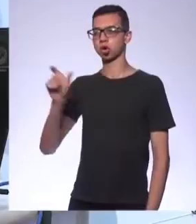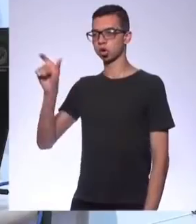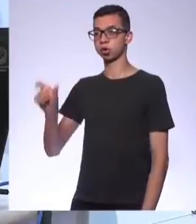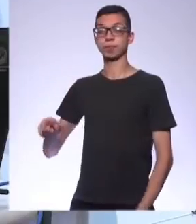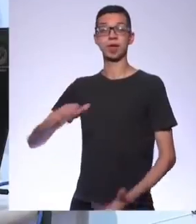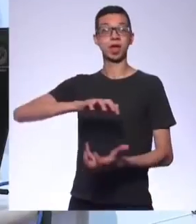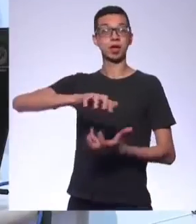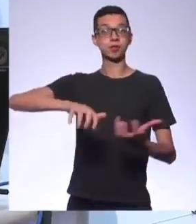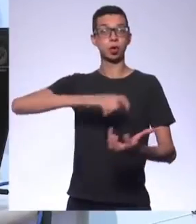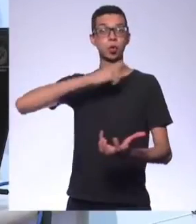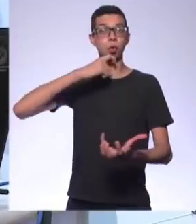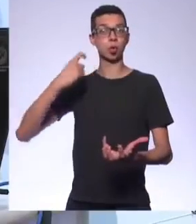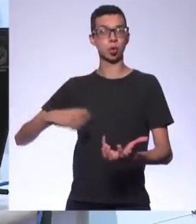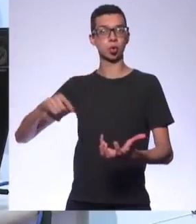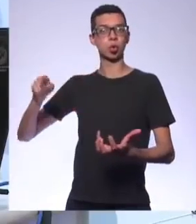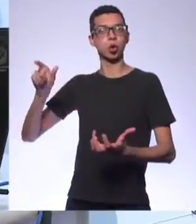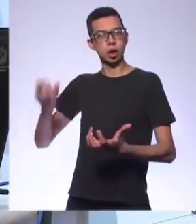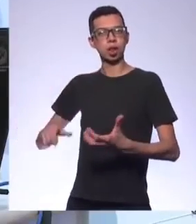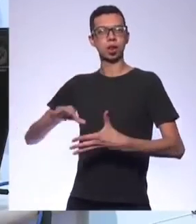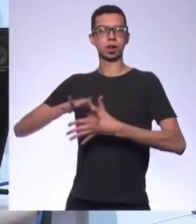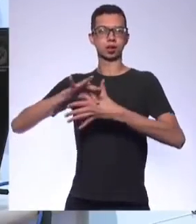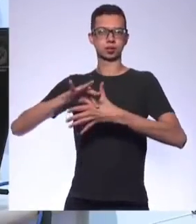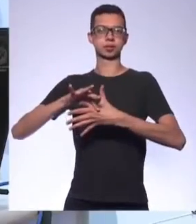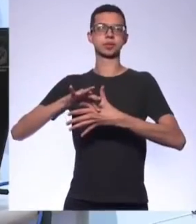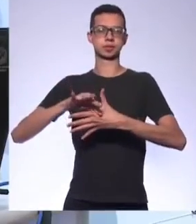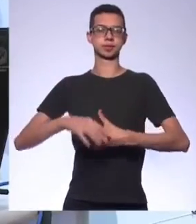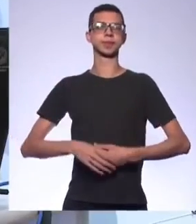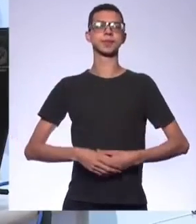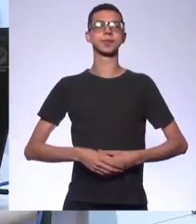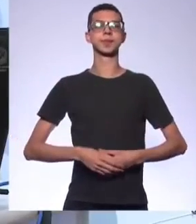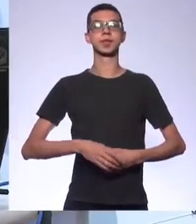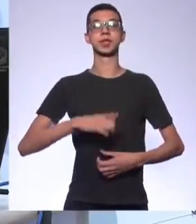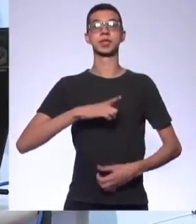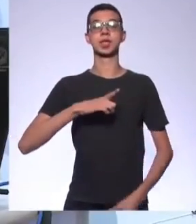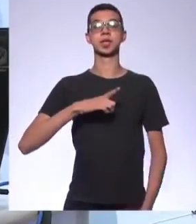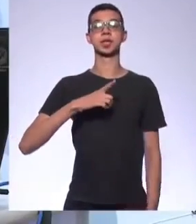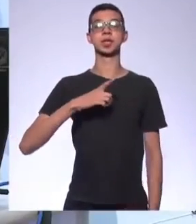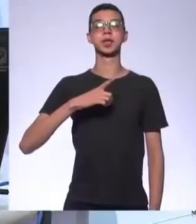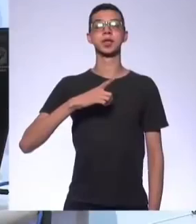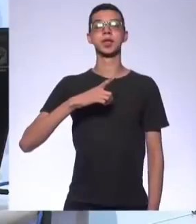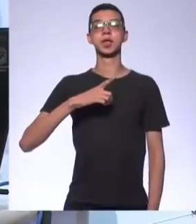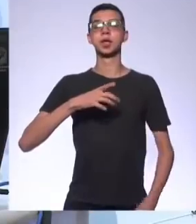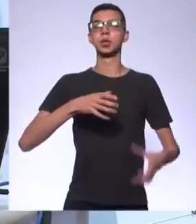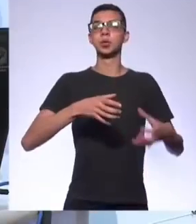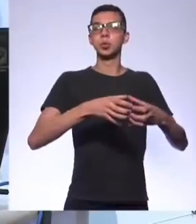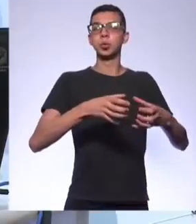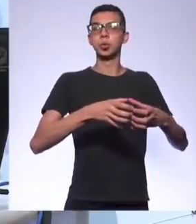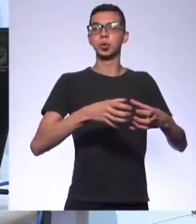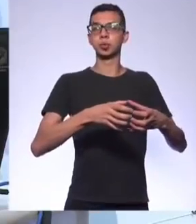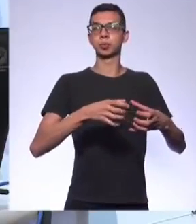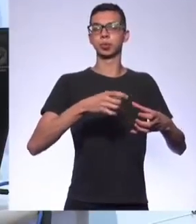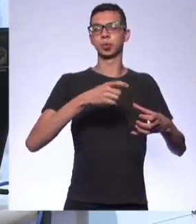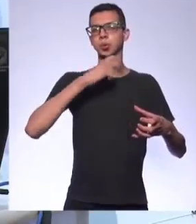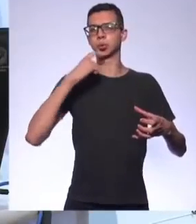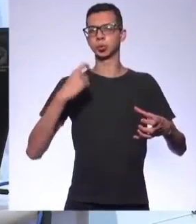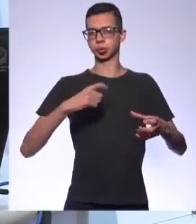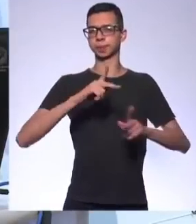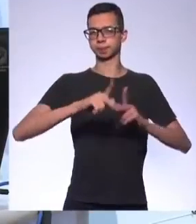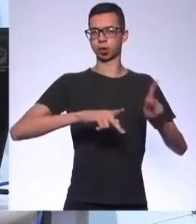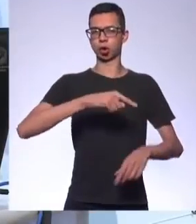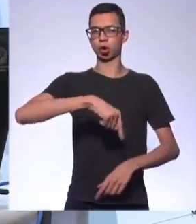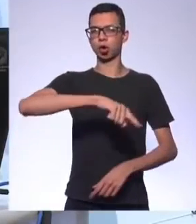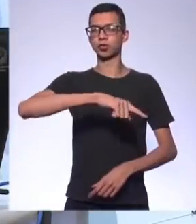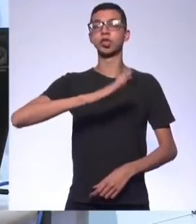1903, o partido bolchevistas, né, os soviets russos já faziam discussões